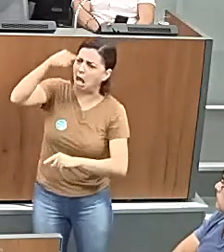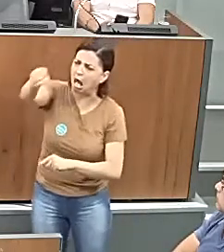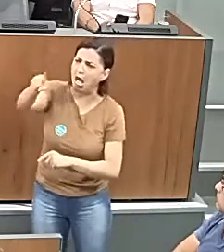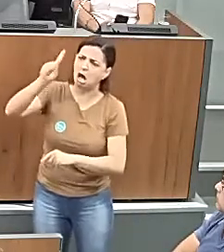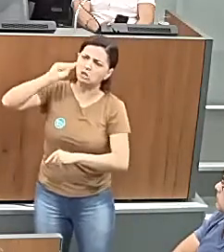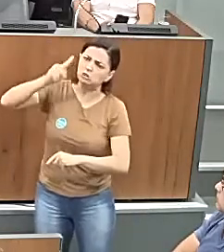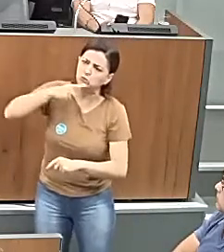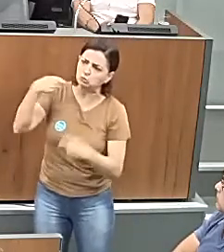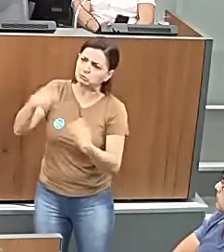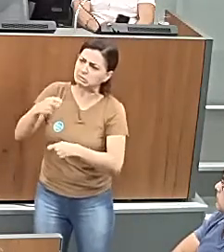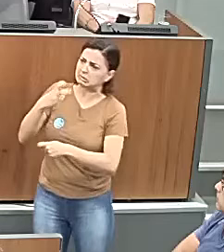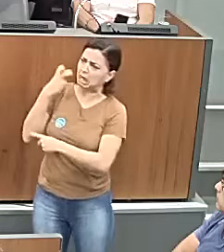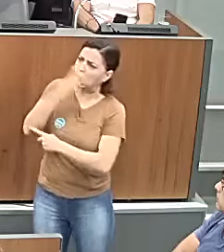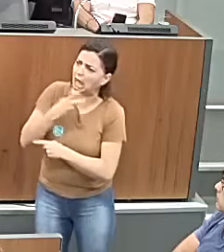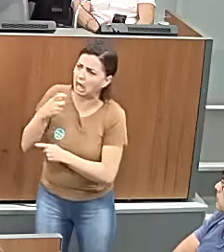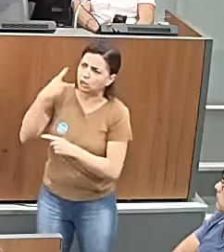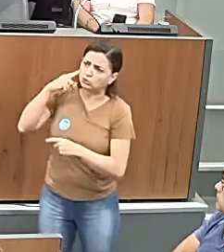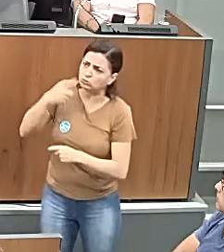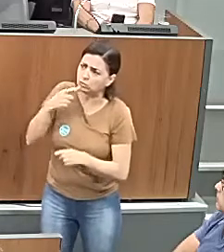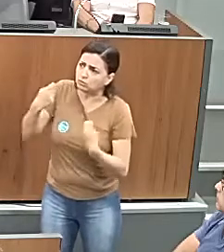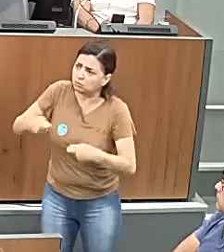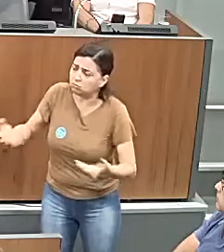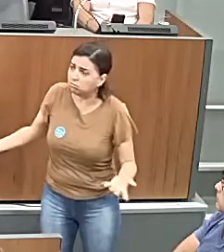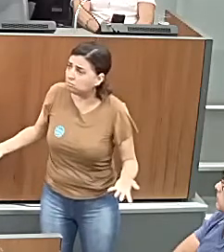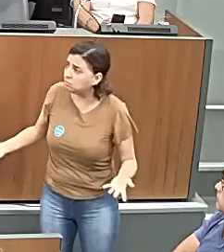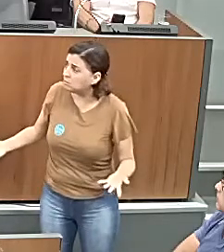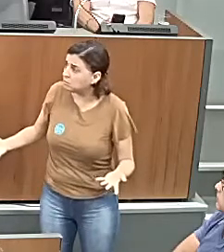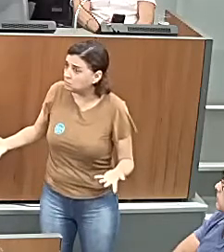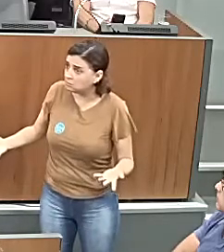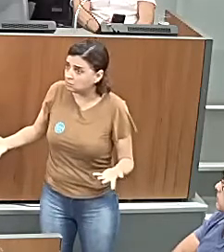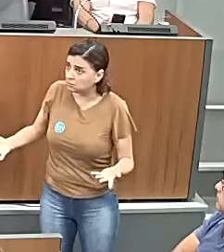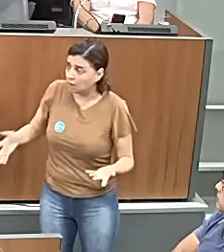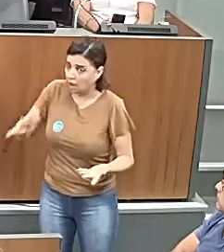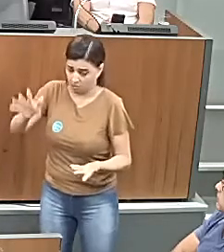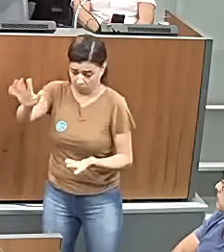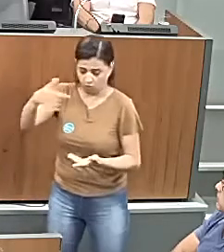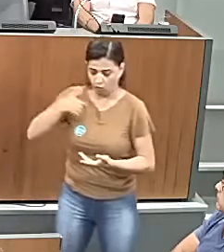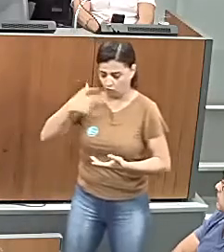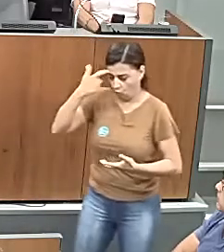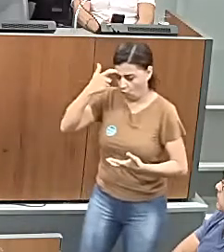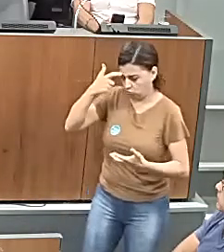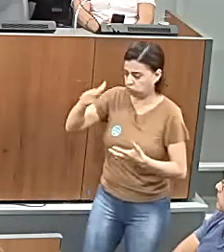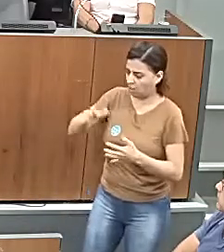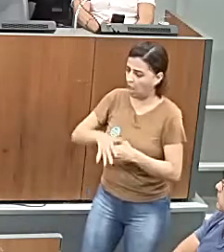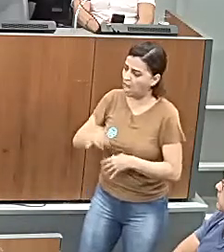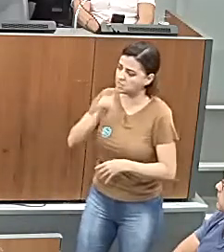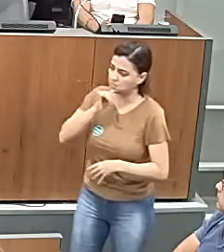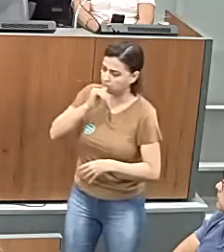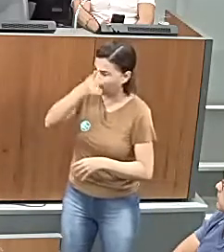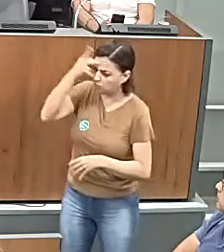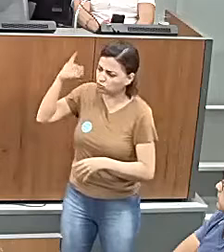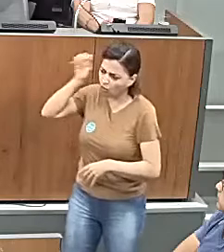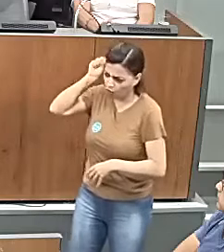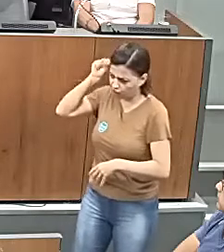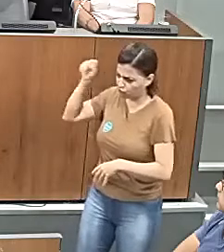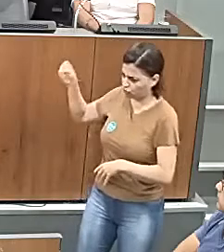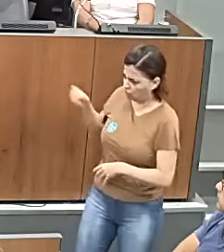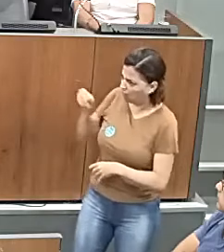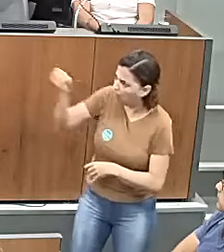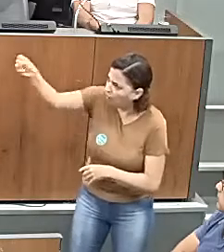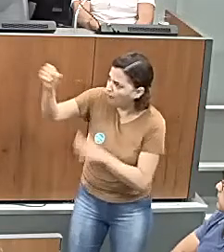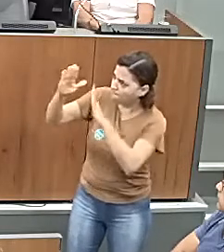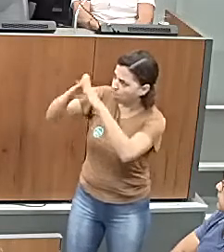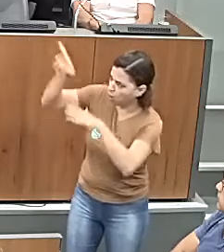sociedade. A sociedade pode pensar o que é melhor para nós. Ah, é melhor o surdo praticar